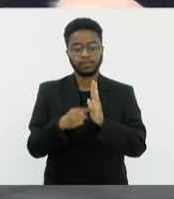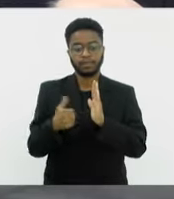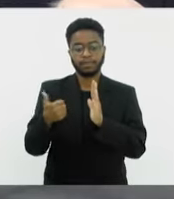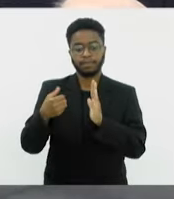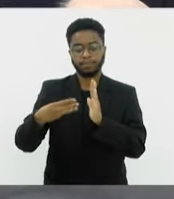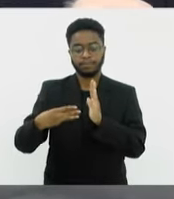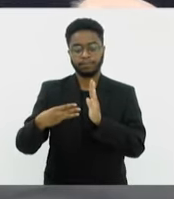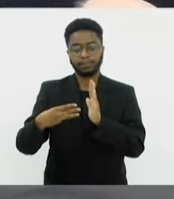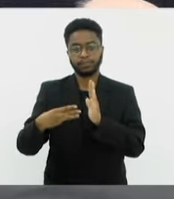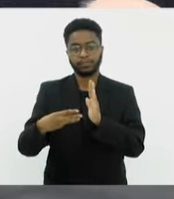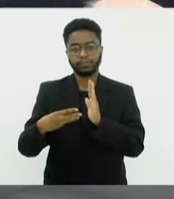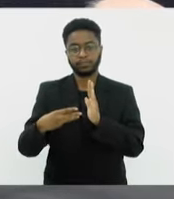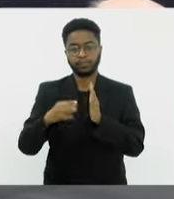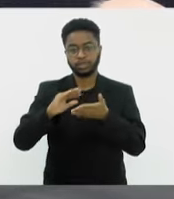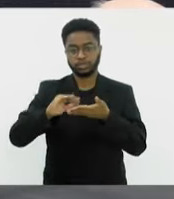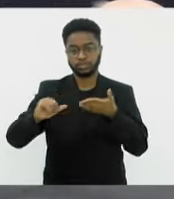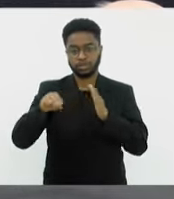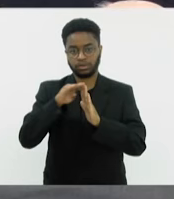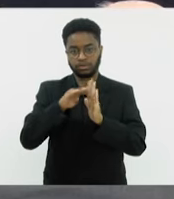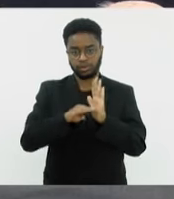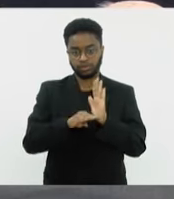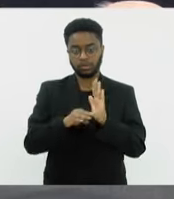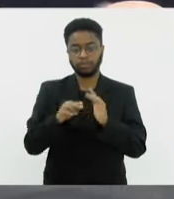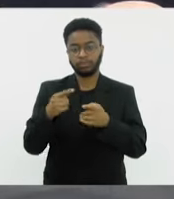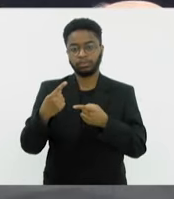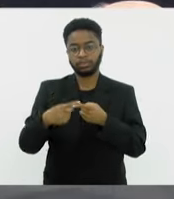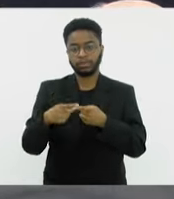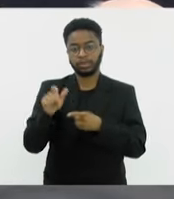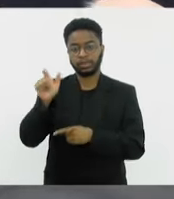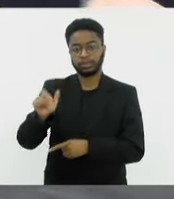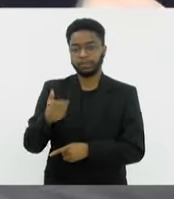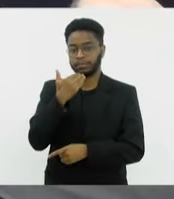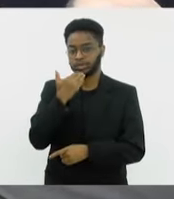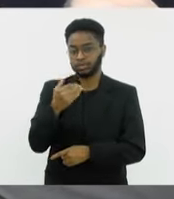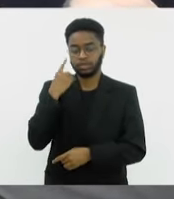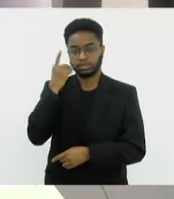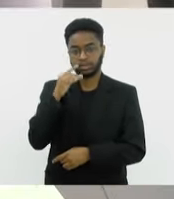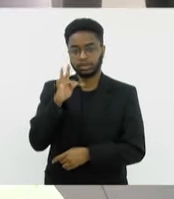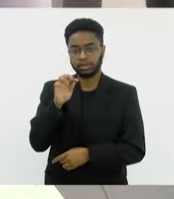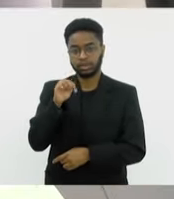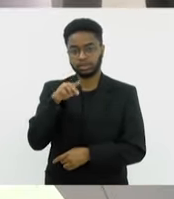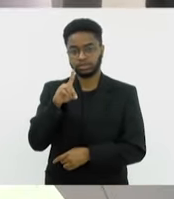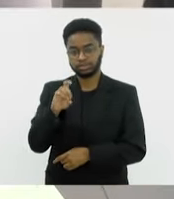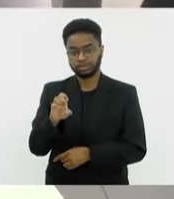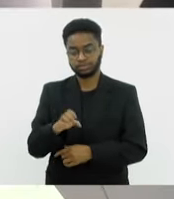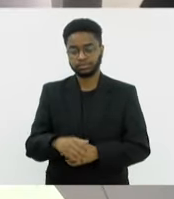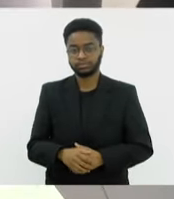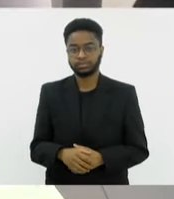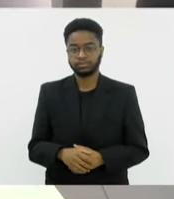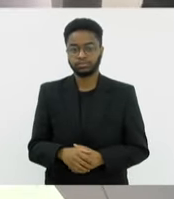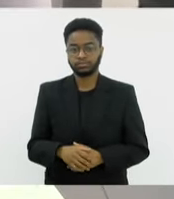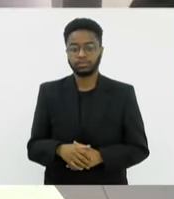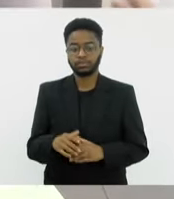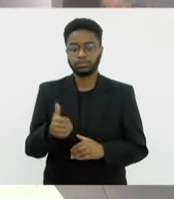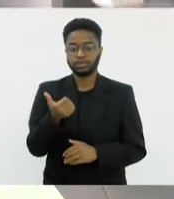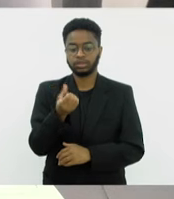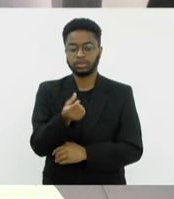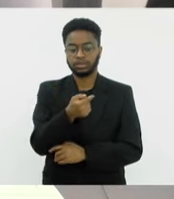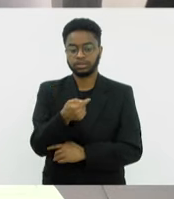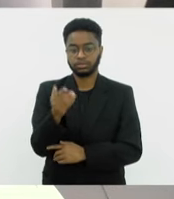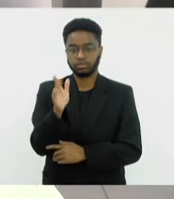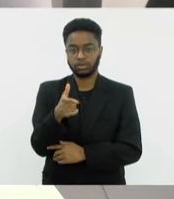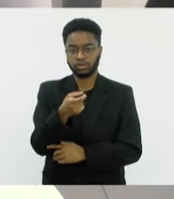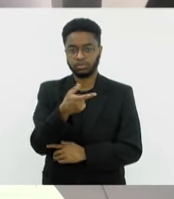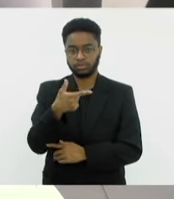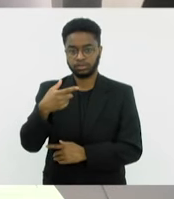da pauta foi retirado de pauta a pedido do autor, deputado Tande Vieira. Era o projeto 1677 de